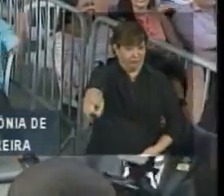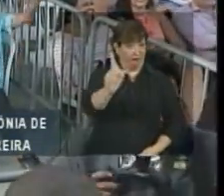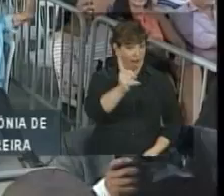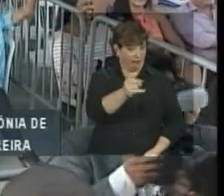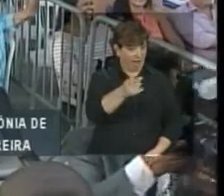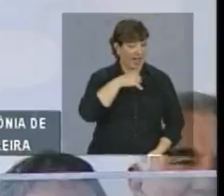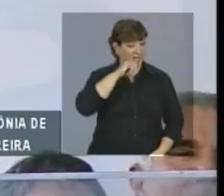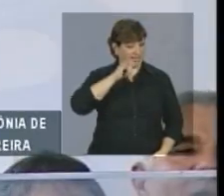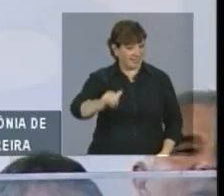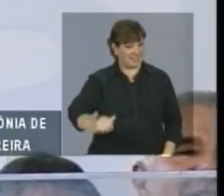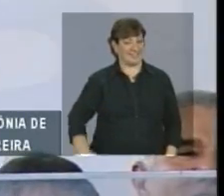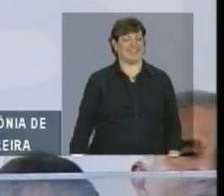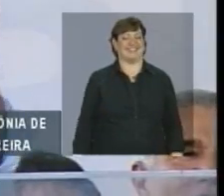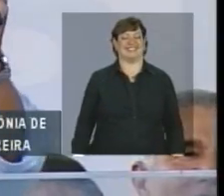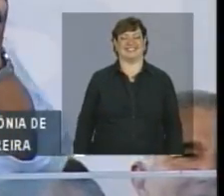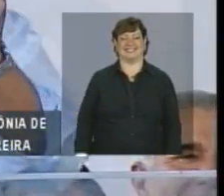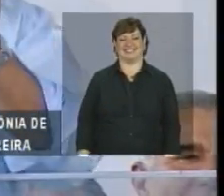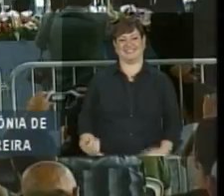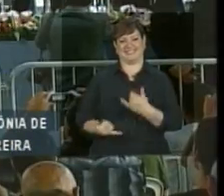É.